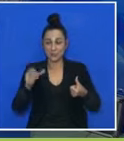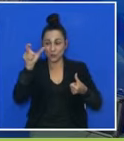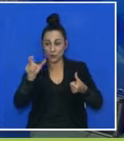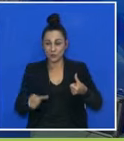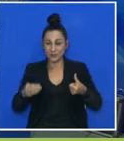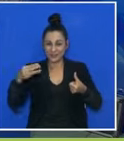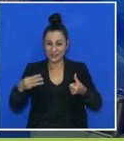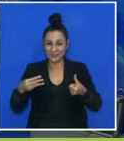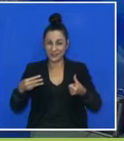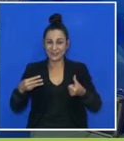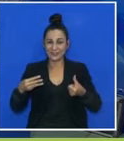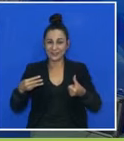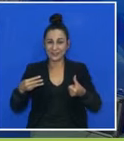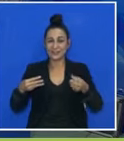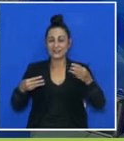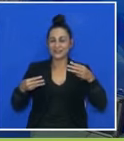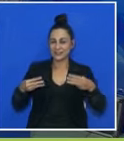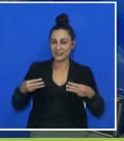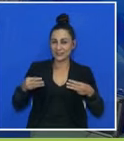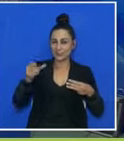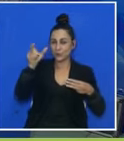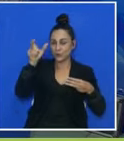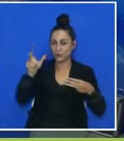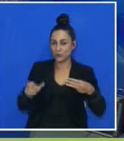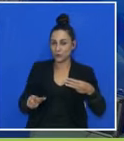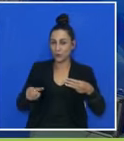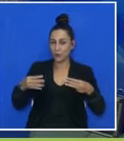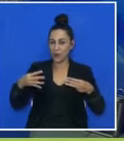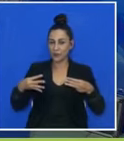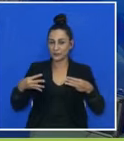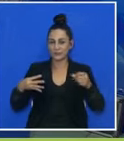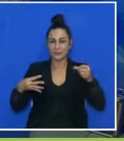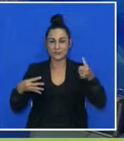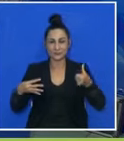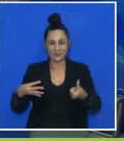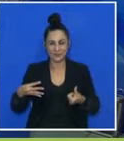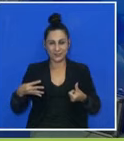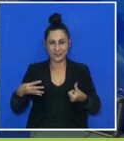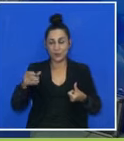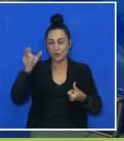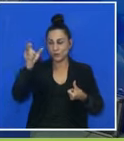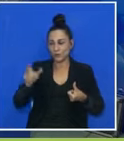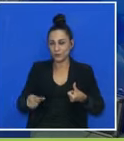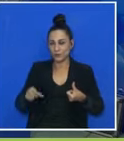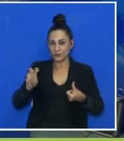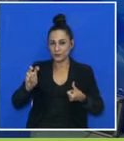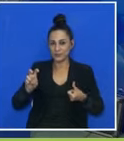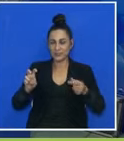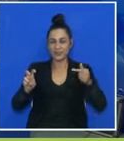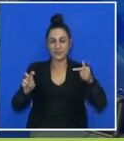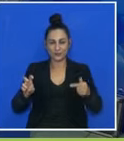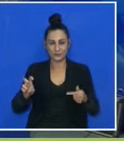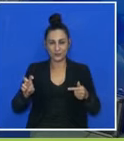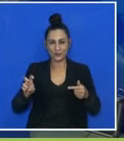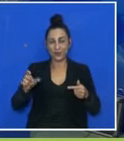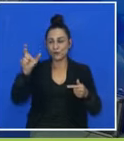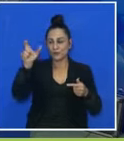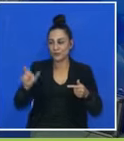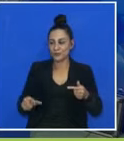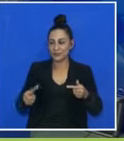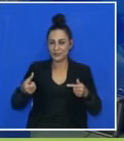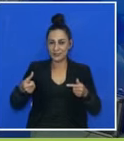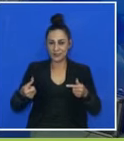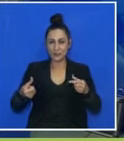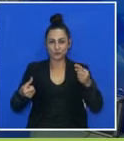6, coluna 3, 3, coluna 4, 6, coluna 5, 7,